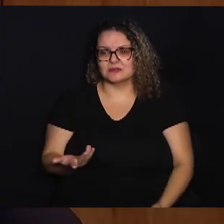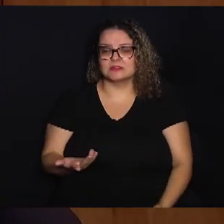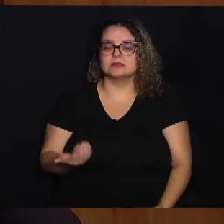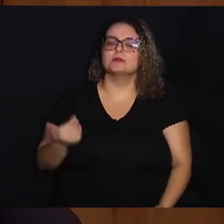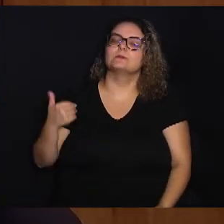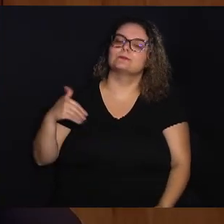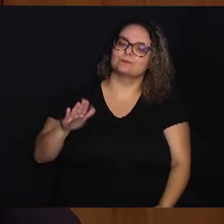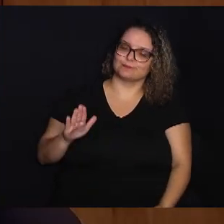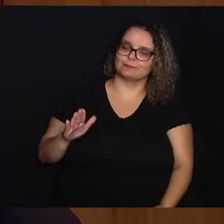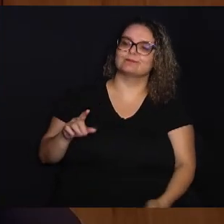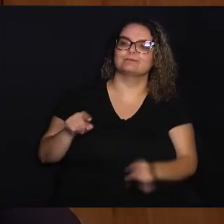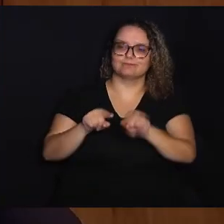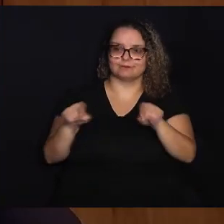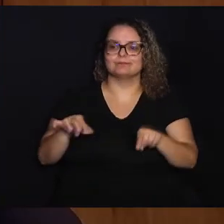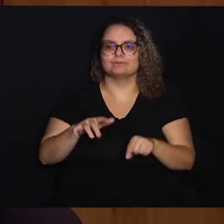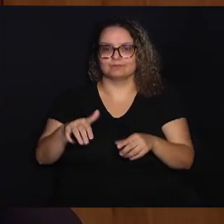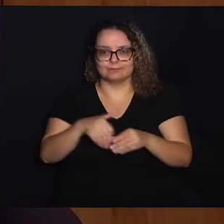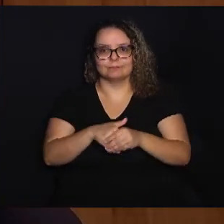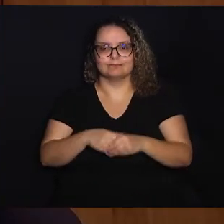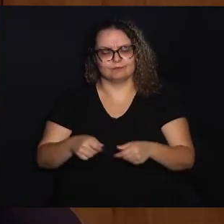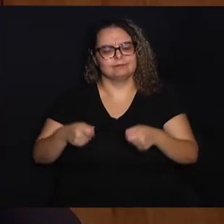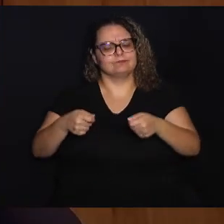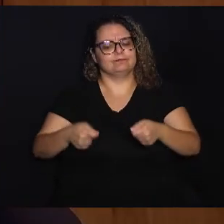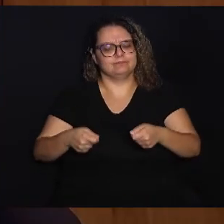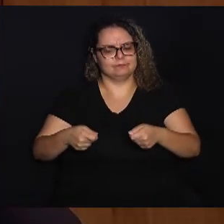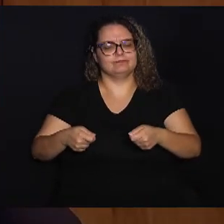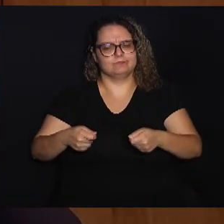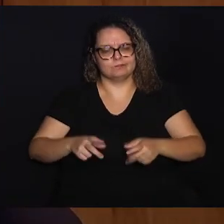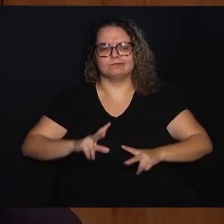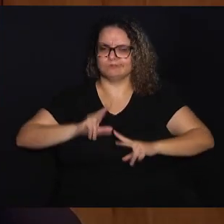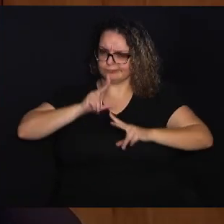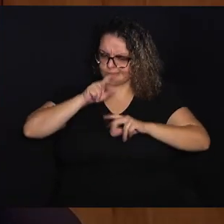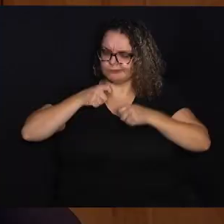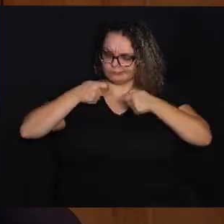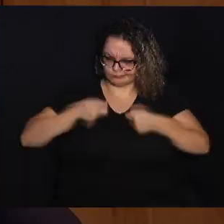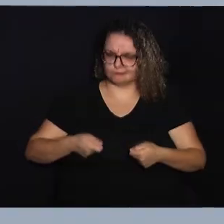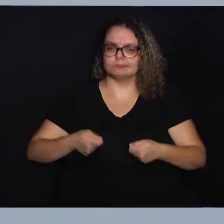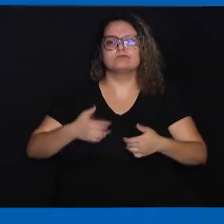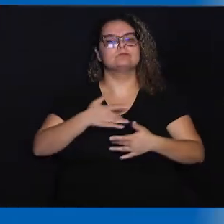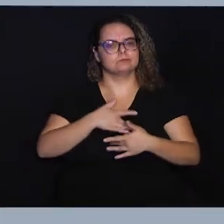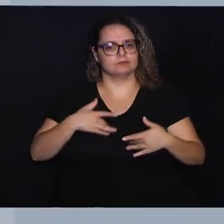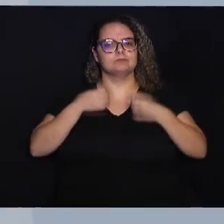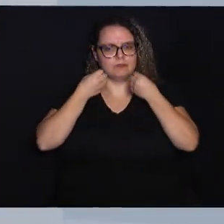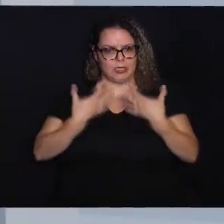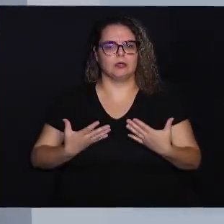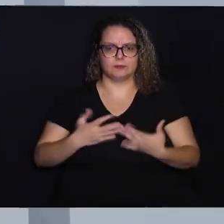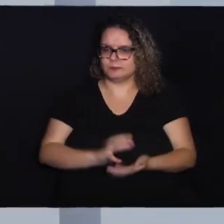mais, as urnas eletrônicas se impõem e se impõem de uma forma saudável.